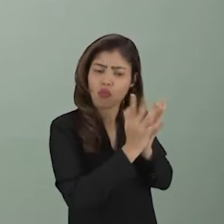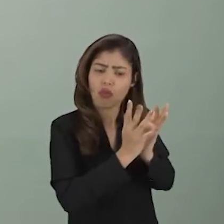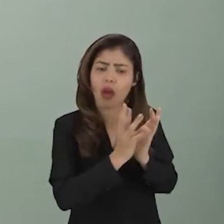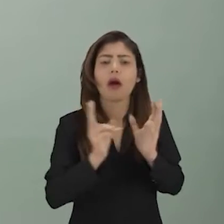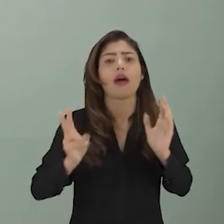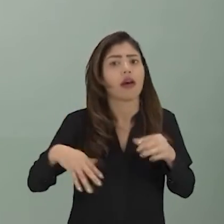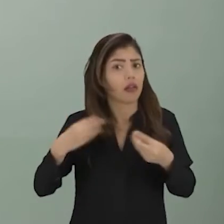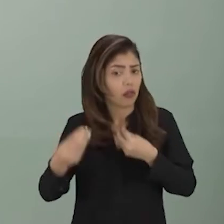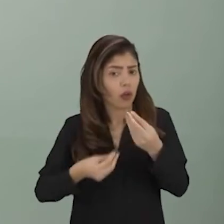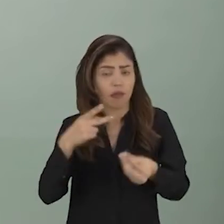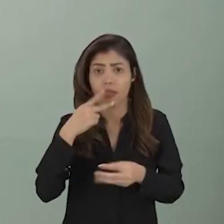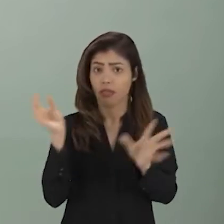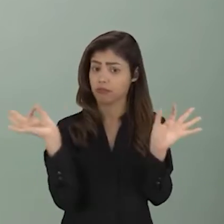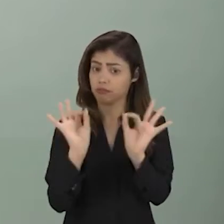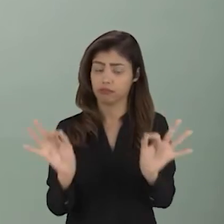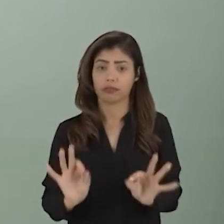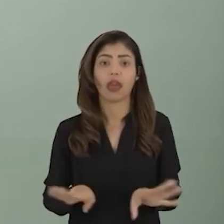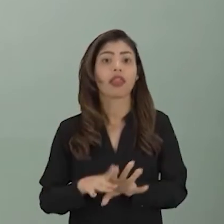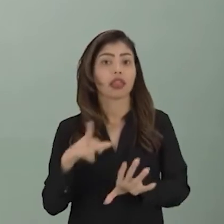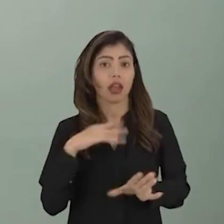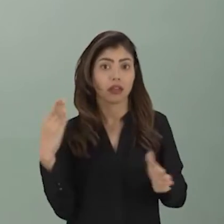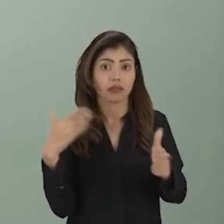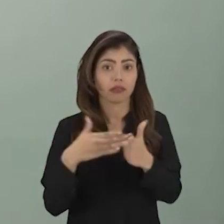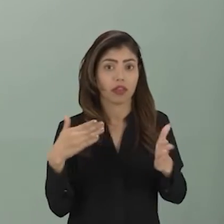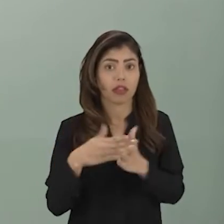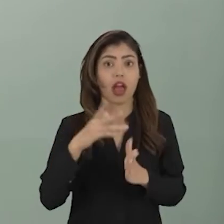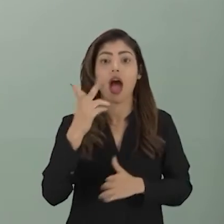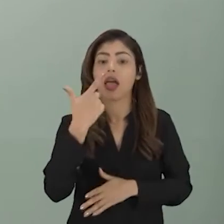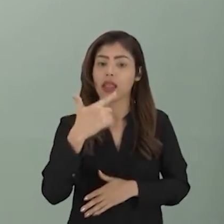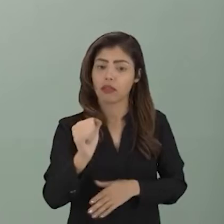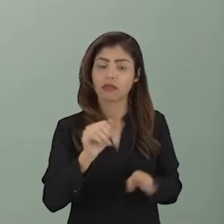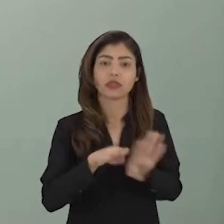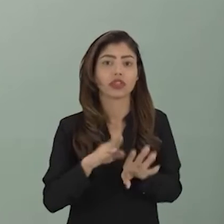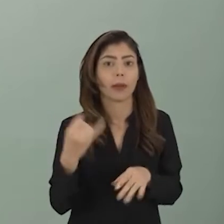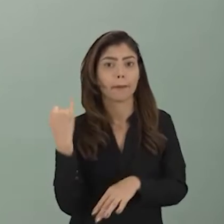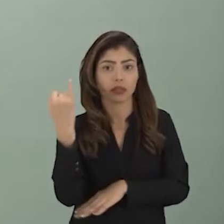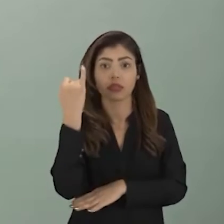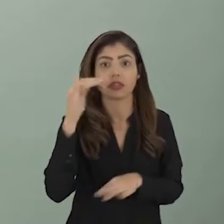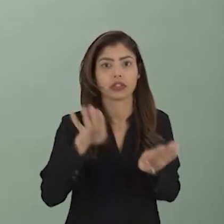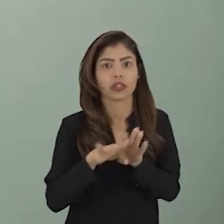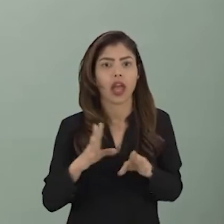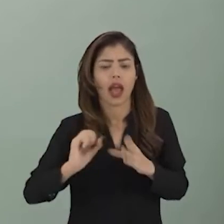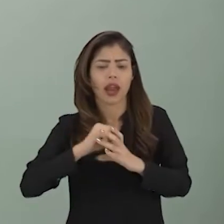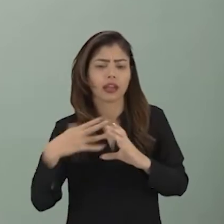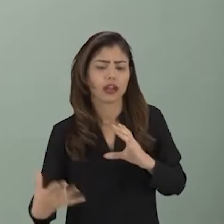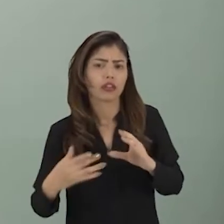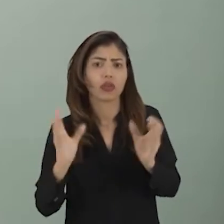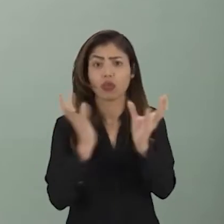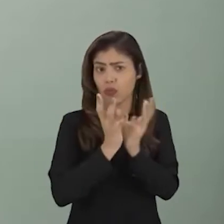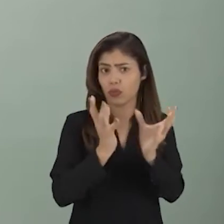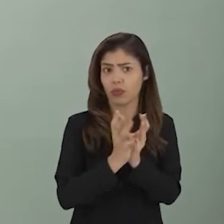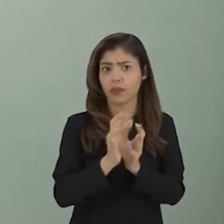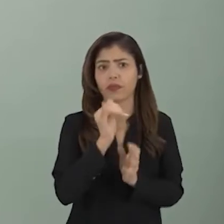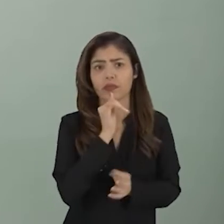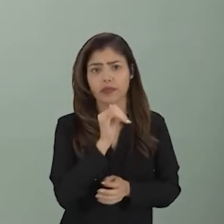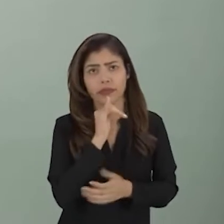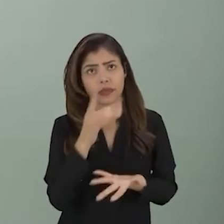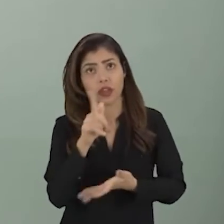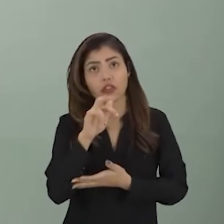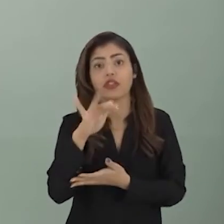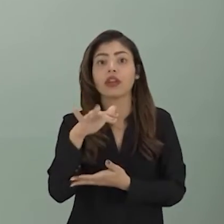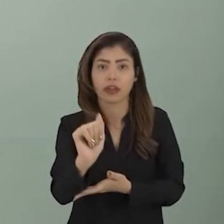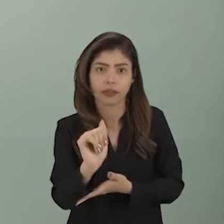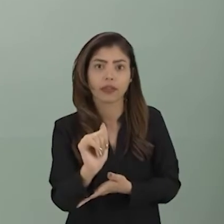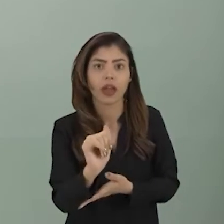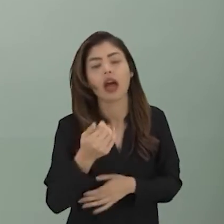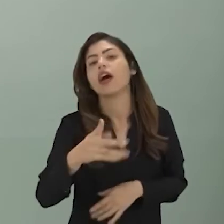tribo urbana, como queiram chamar, se identifica com uma linguagem mais específica, característica de seu grupo. Isso nós chamamos de